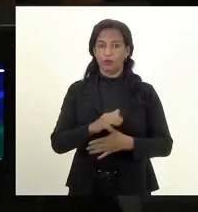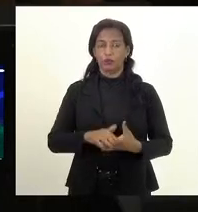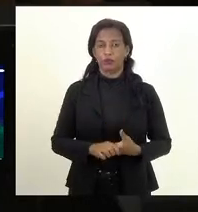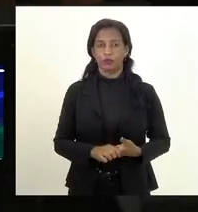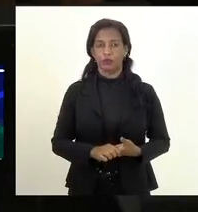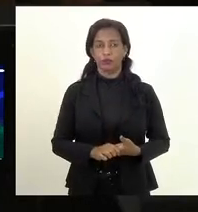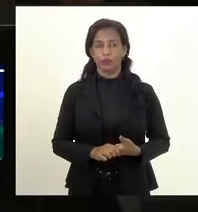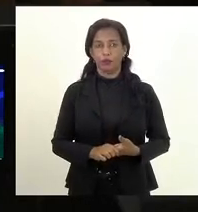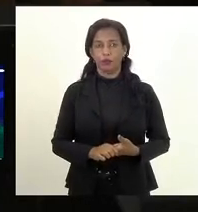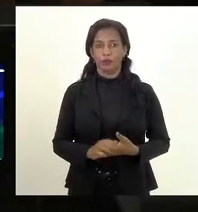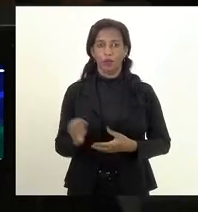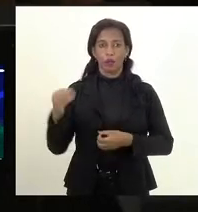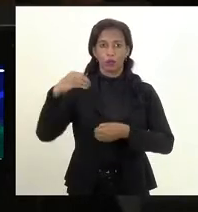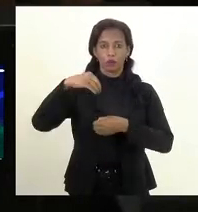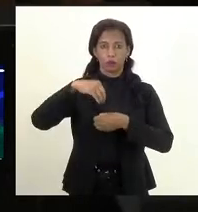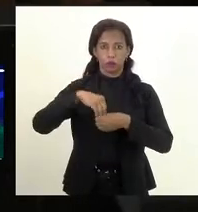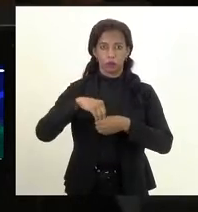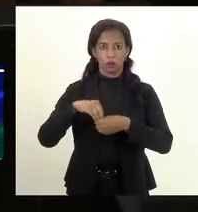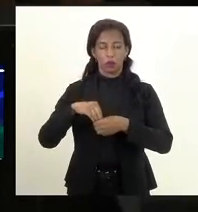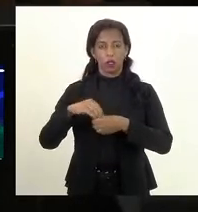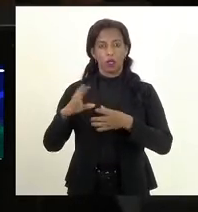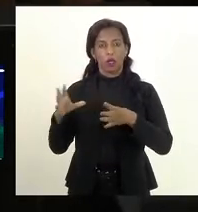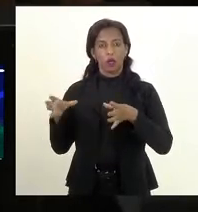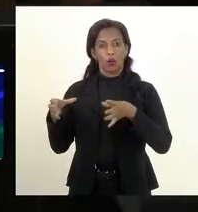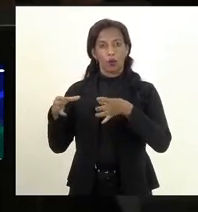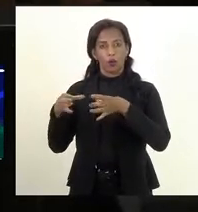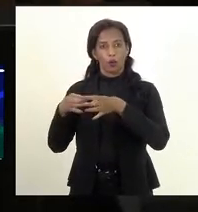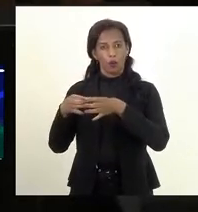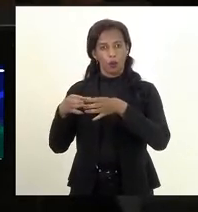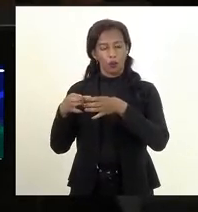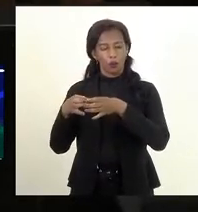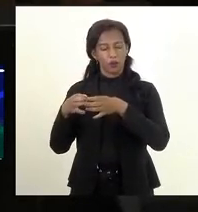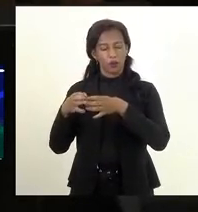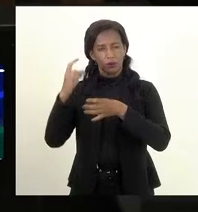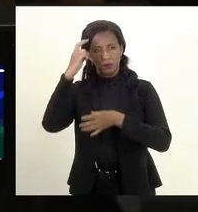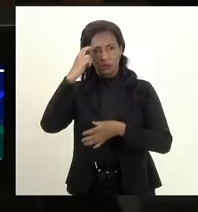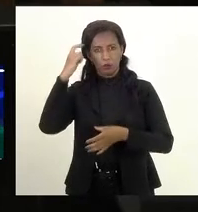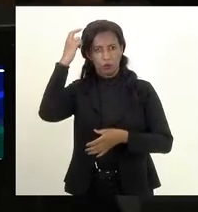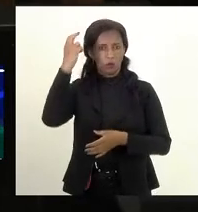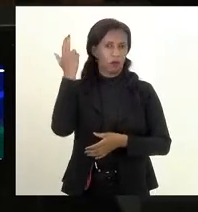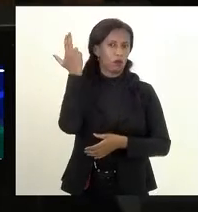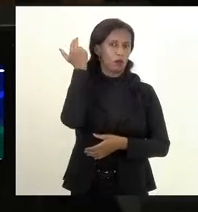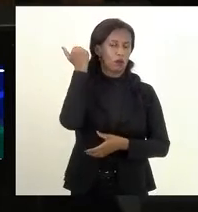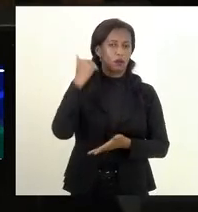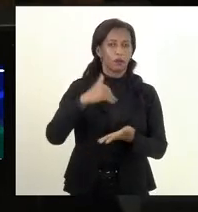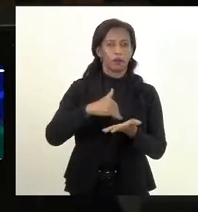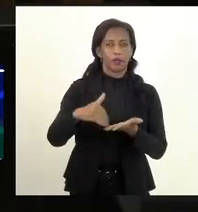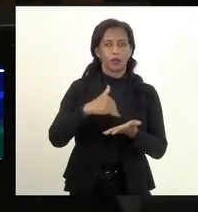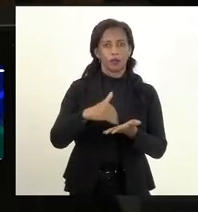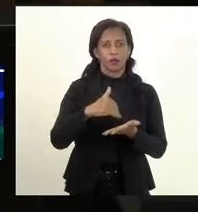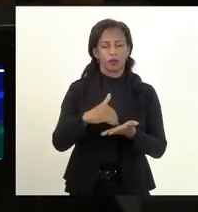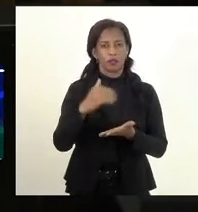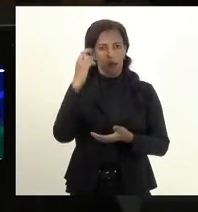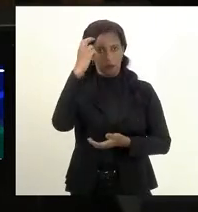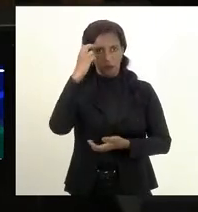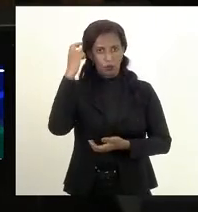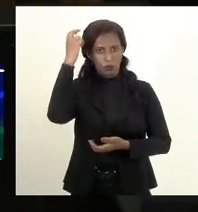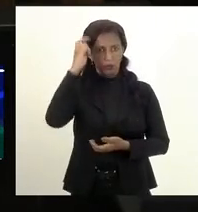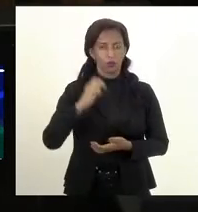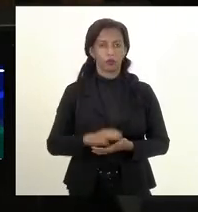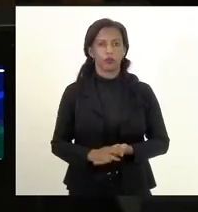pelo nosso presidente da Comissão de Cultura Deputado Aliomar Coelho pela secretária de cultura